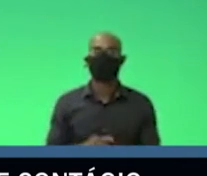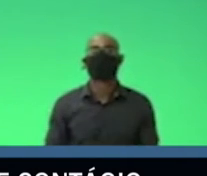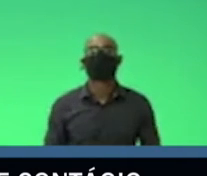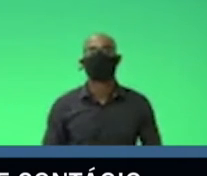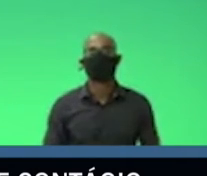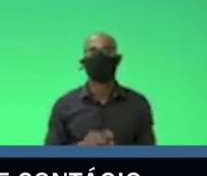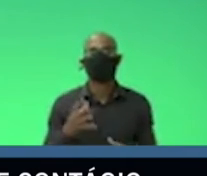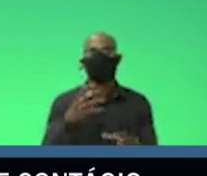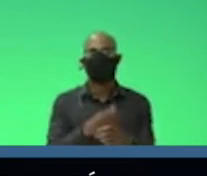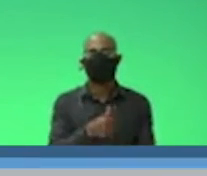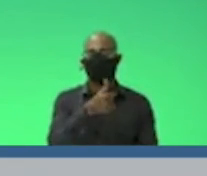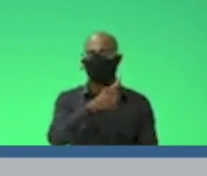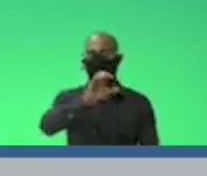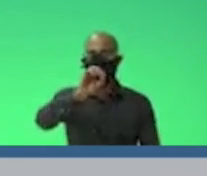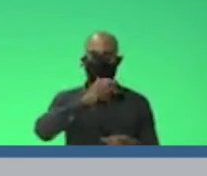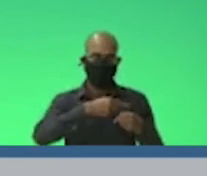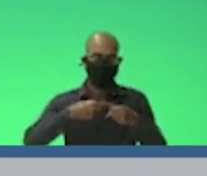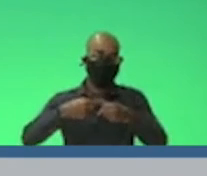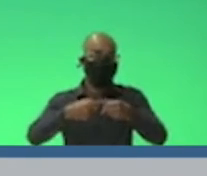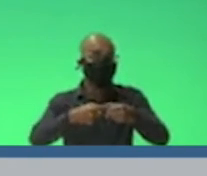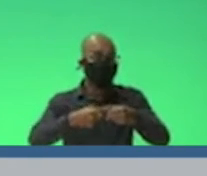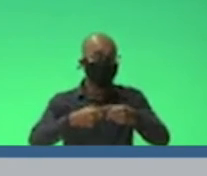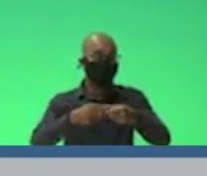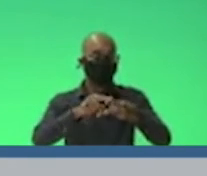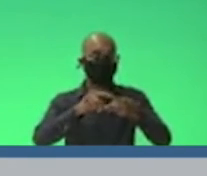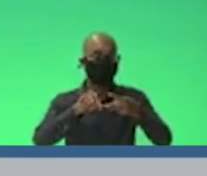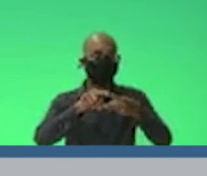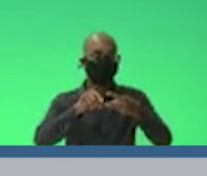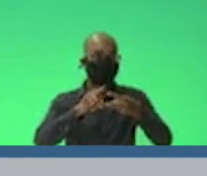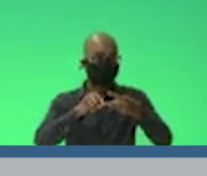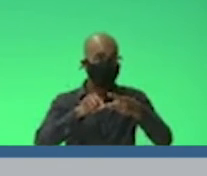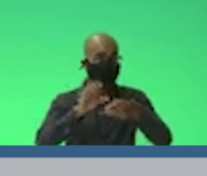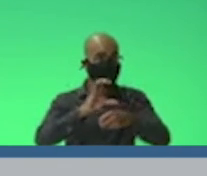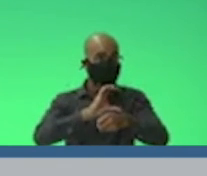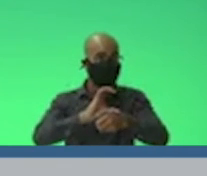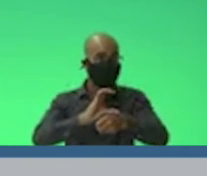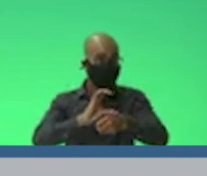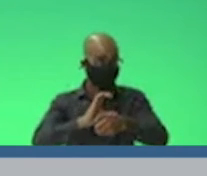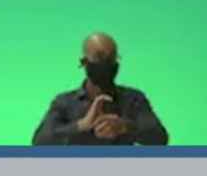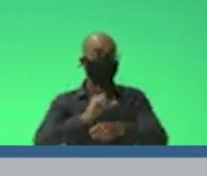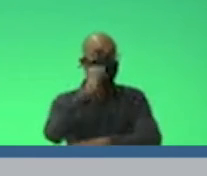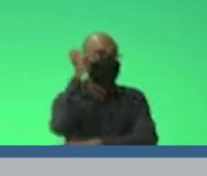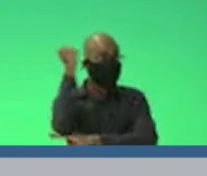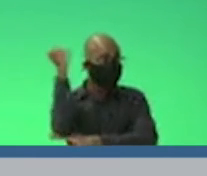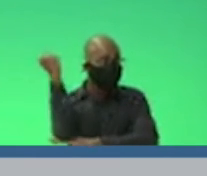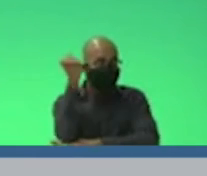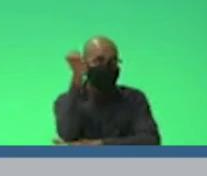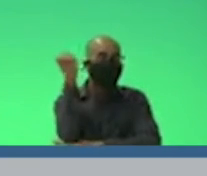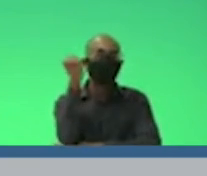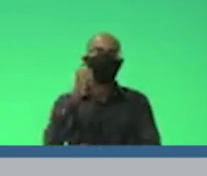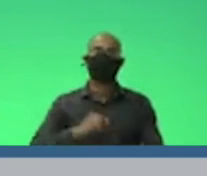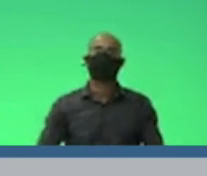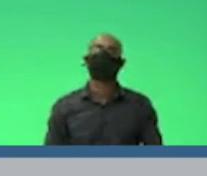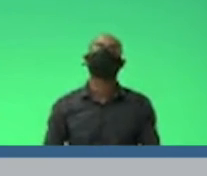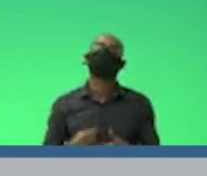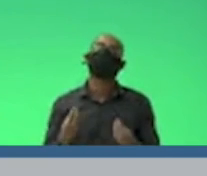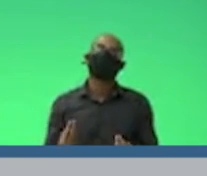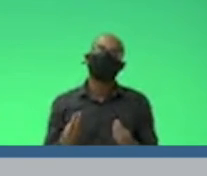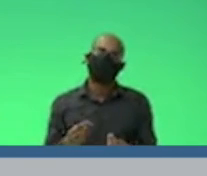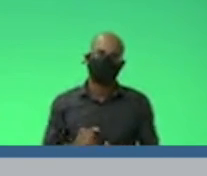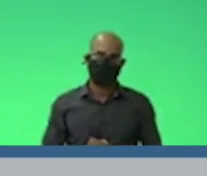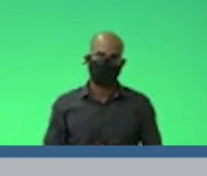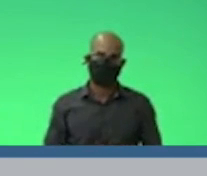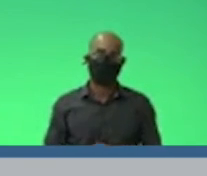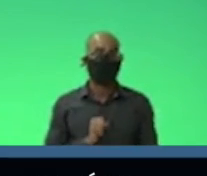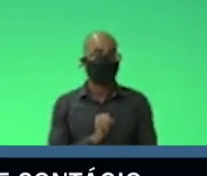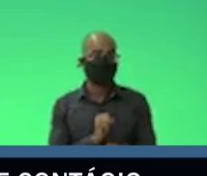dos 10 municípios, dois deles estão em cinza, ou eles estão aquém do esperado